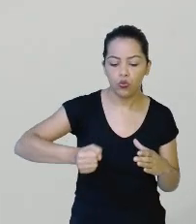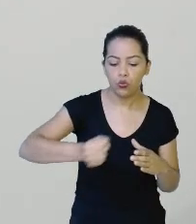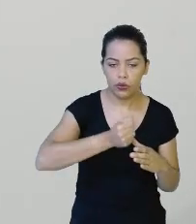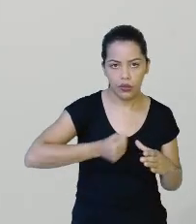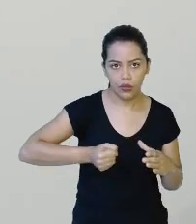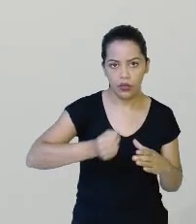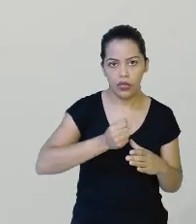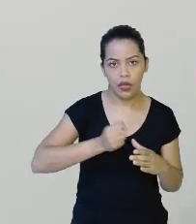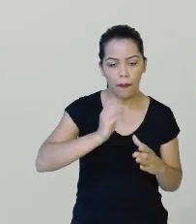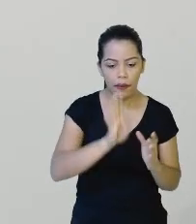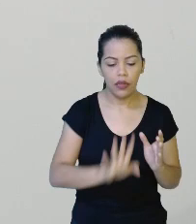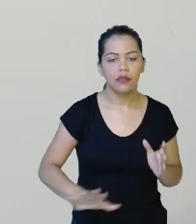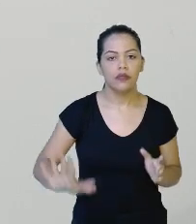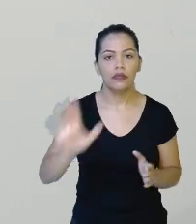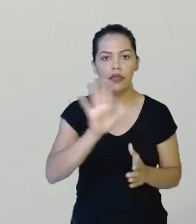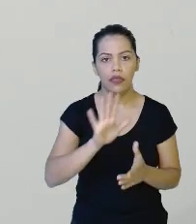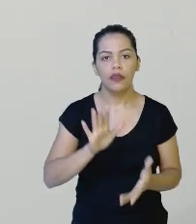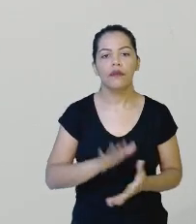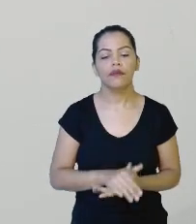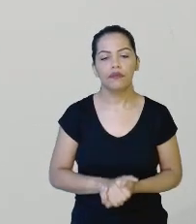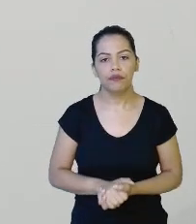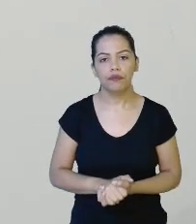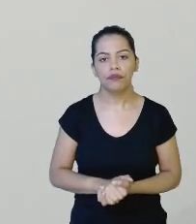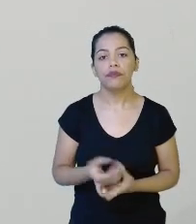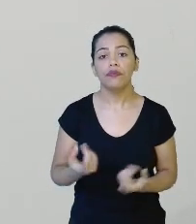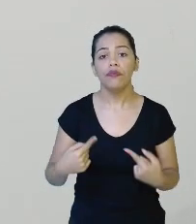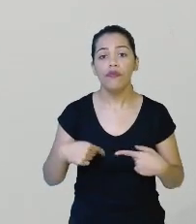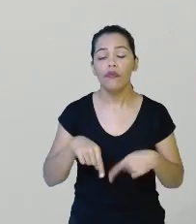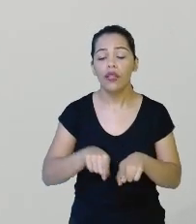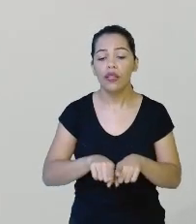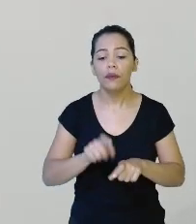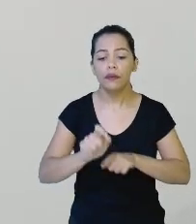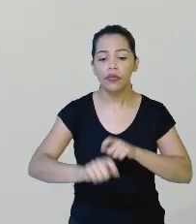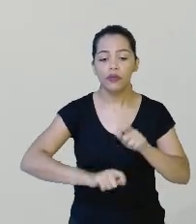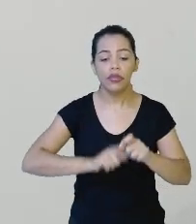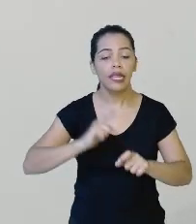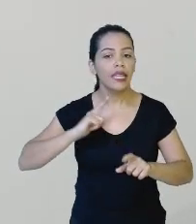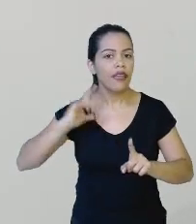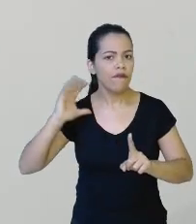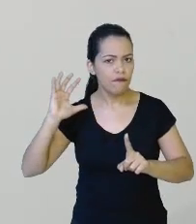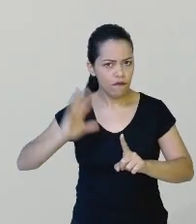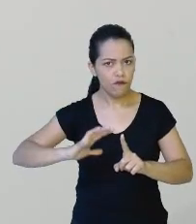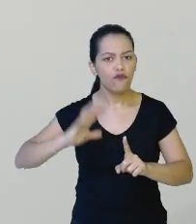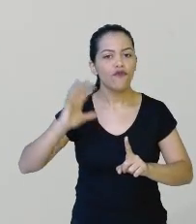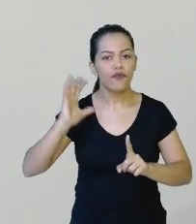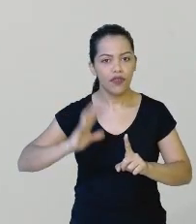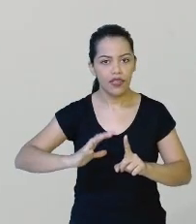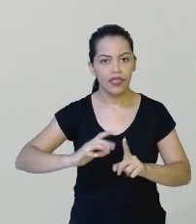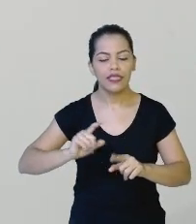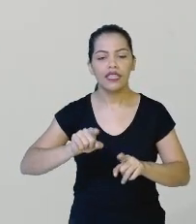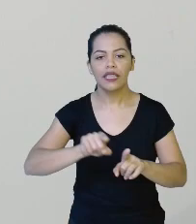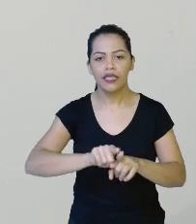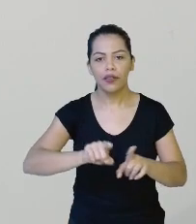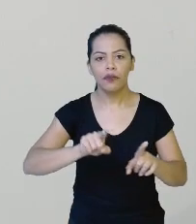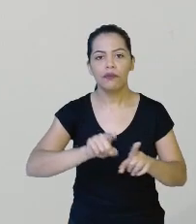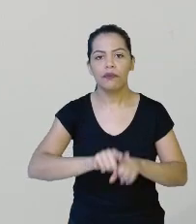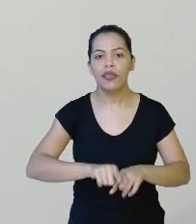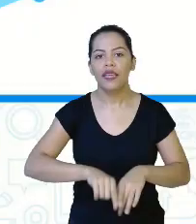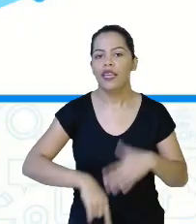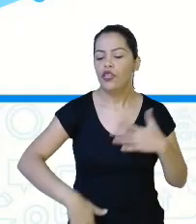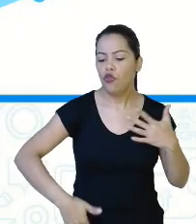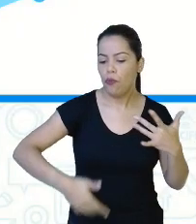na culinária brasileira. E nos instrumentos musicais, também os tambores,